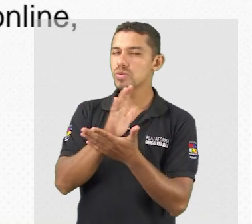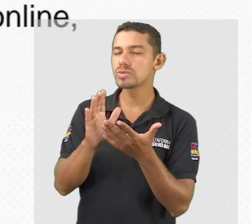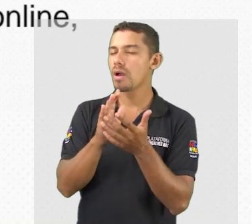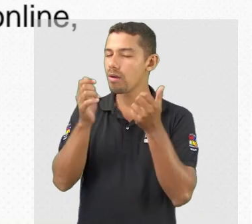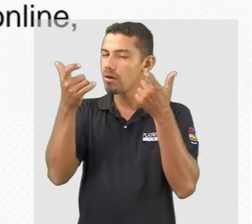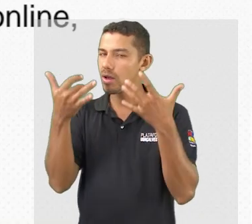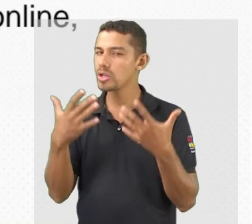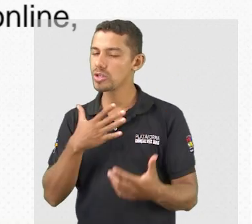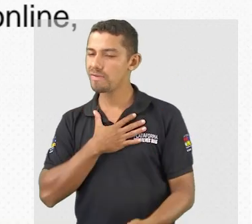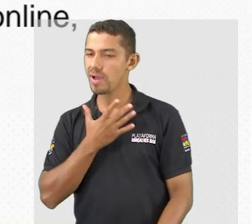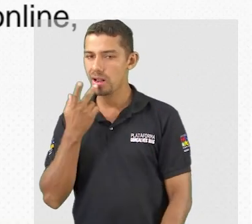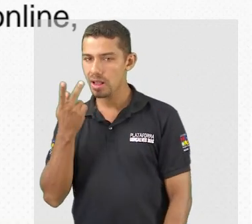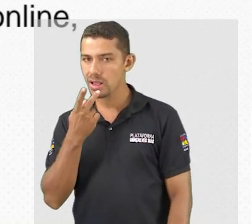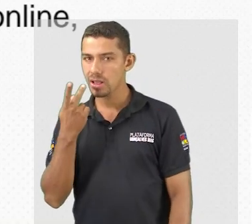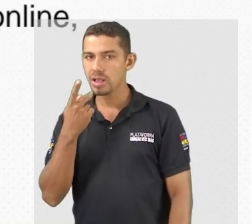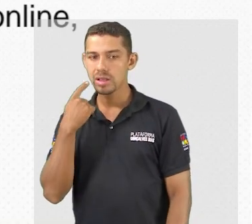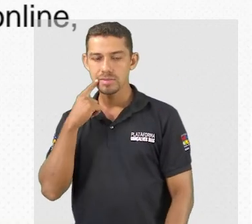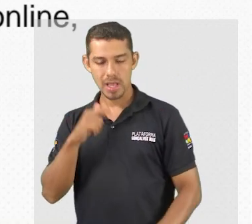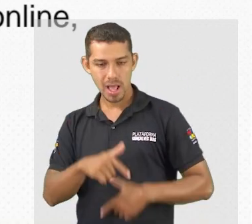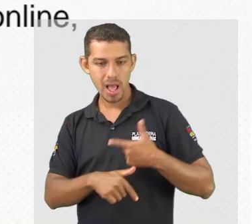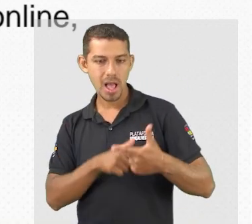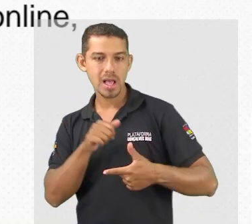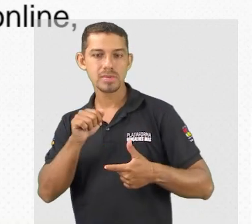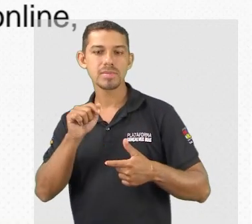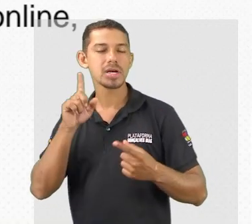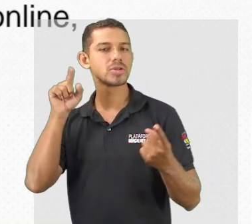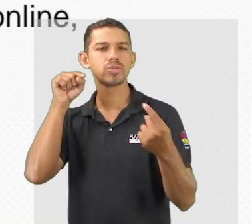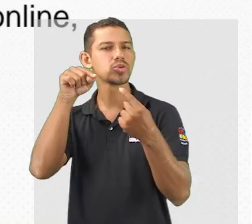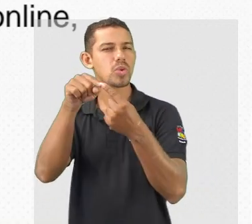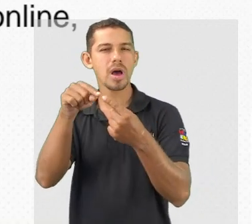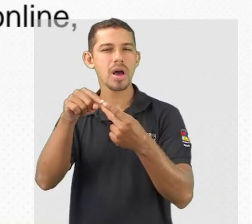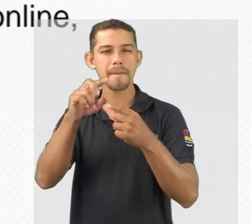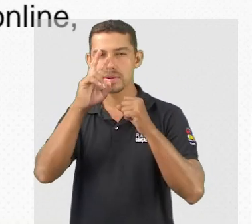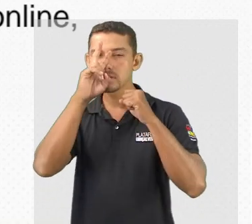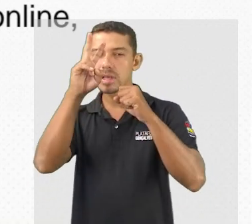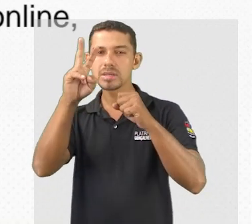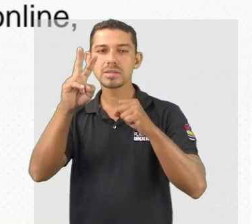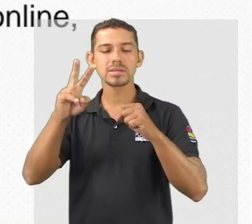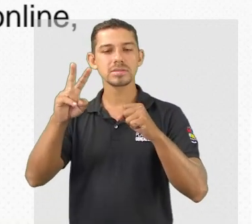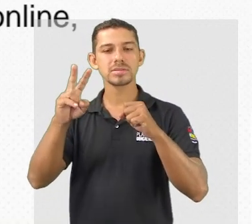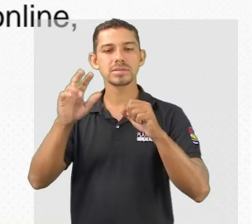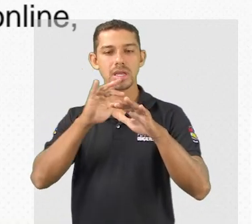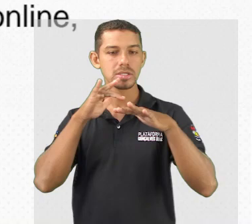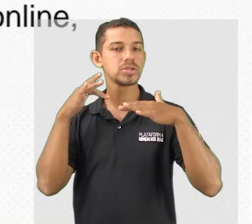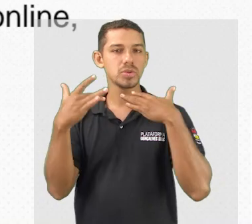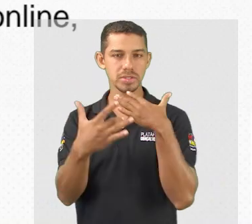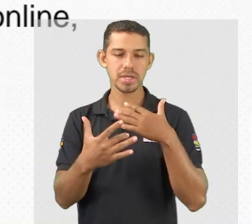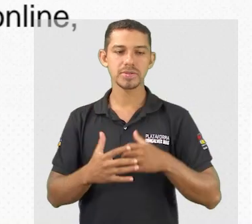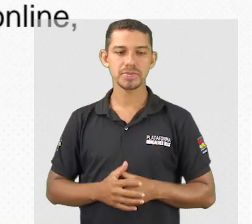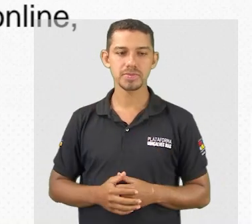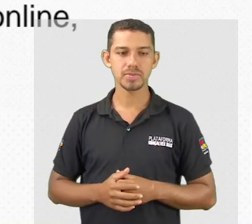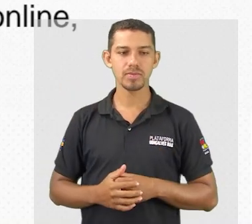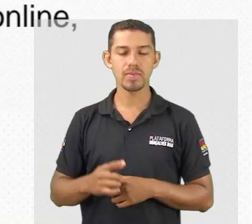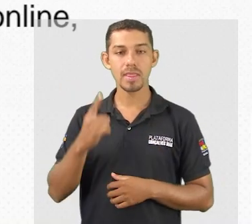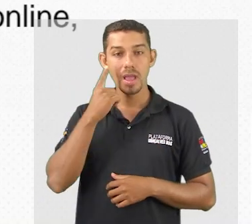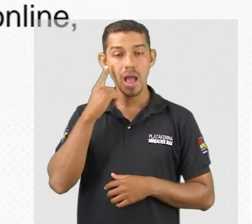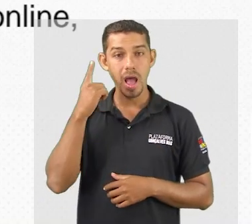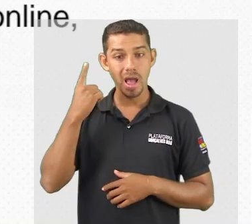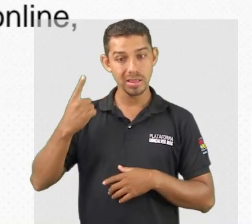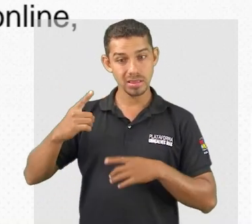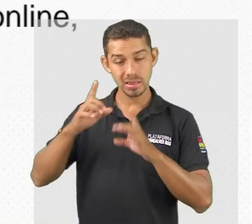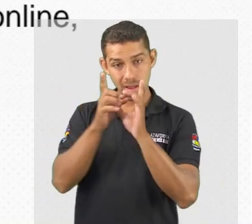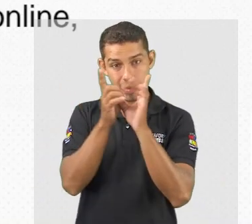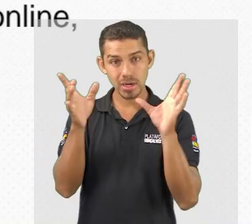falar, né? Uma atuação mais pontual e mais intensa no âmbito das redes sociais. A democracia digital,